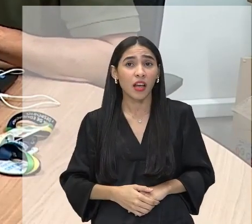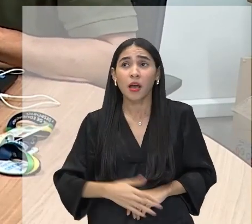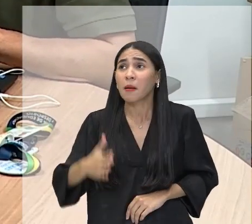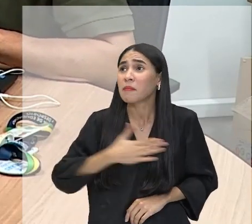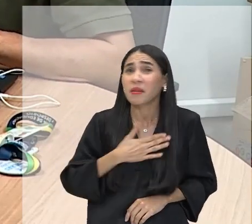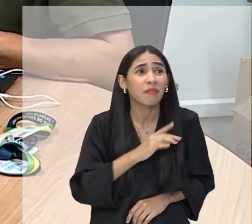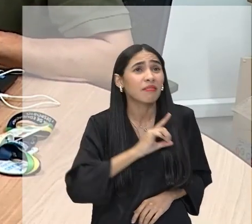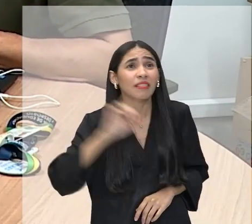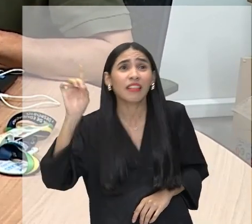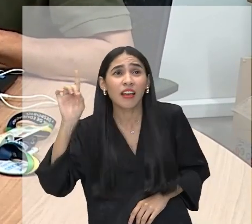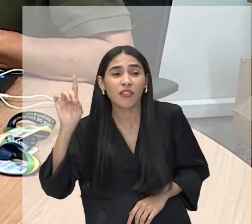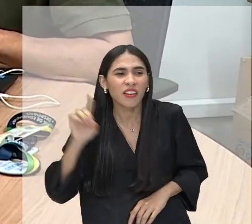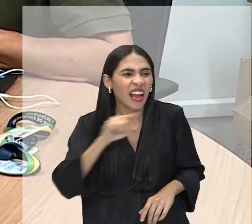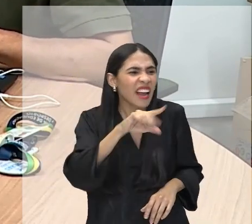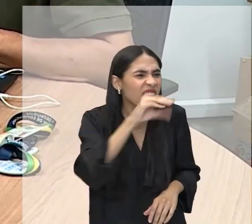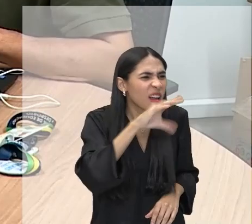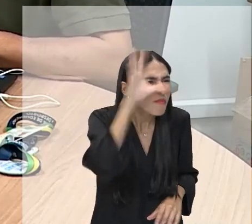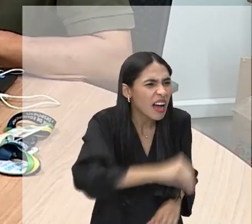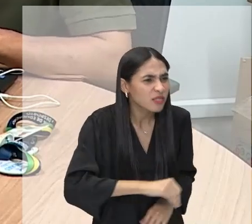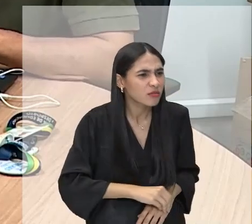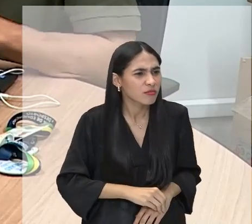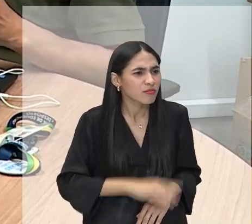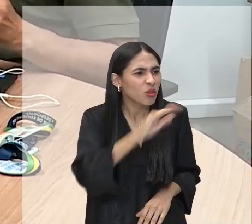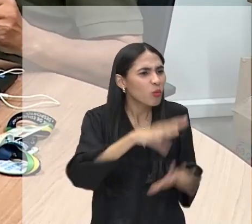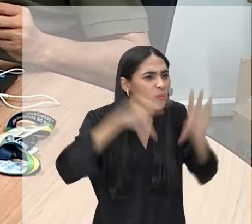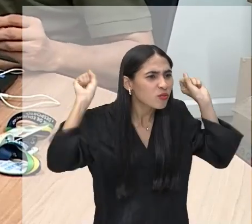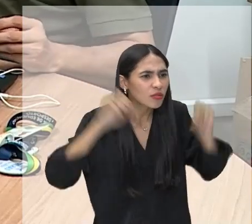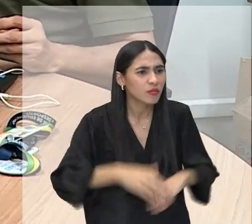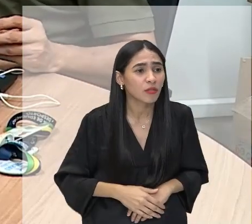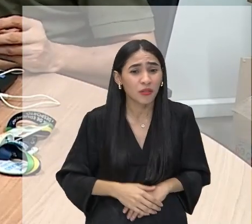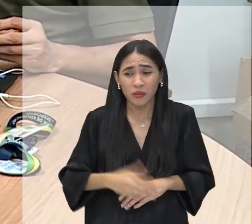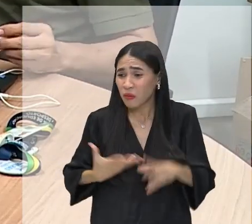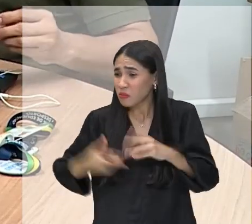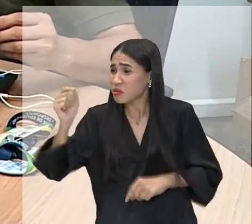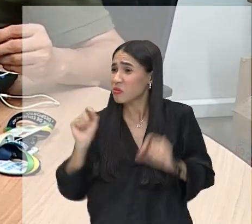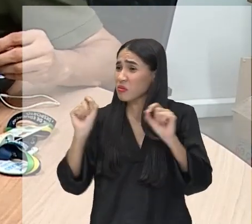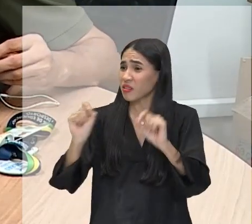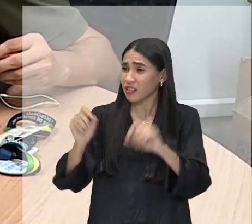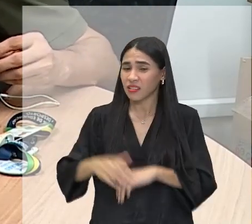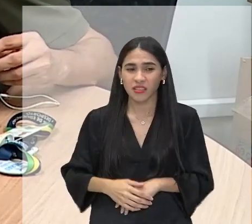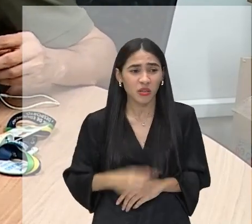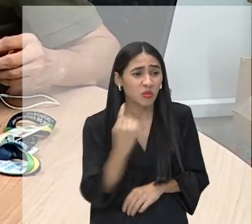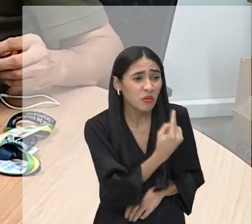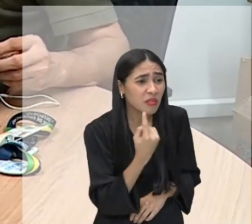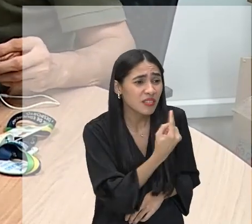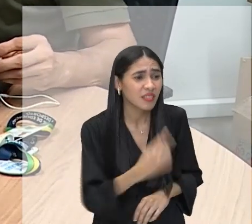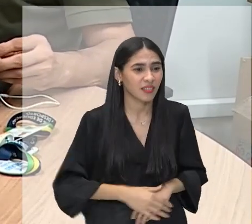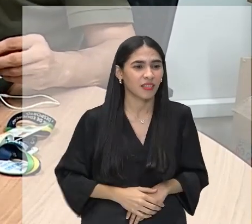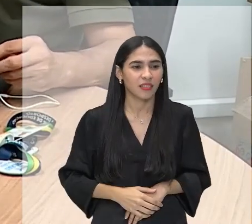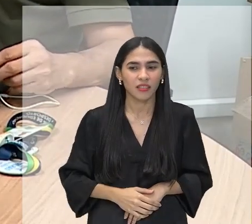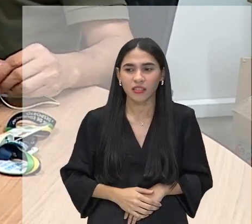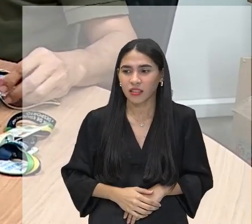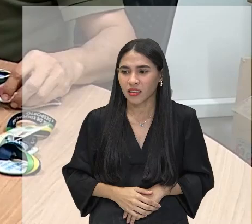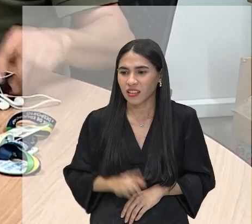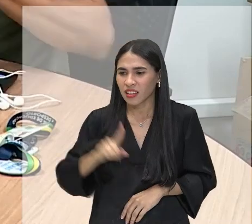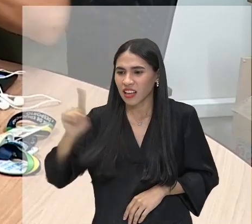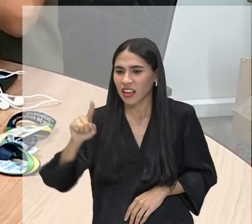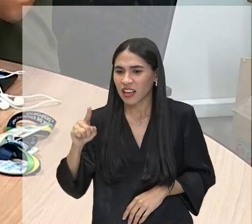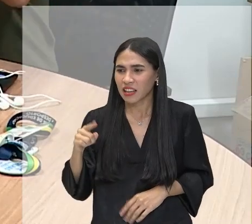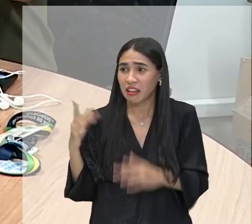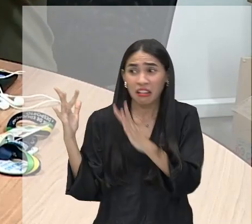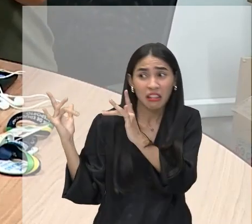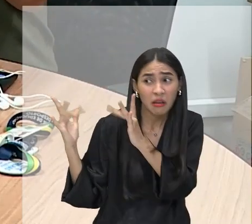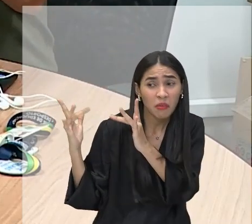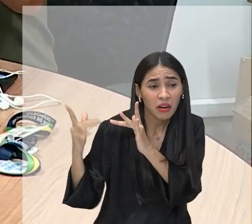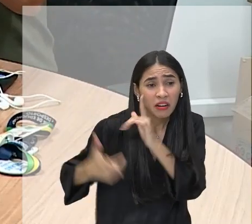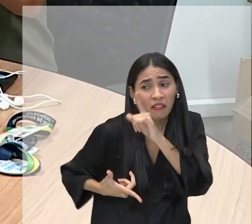Meu Deus! Fala baixo. Quer que todo mundo escute? Fugiu com quem? Fugiu sozinha? Será que ela tava namorando